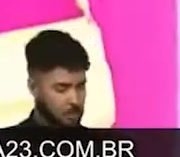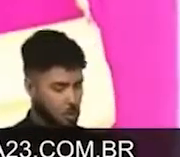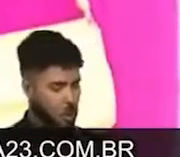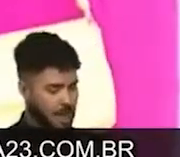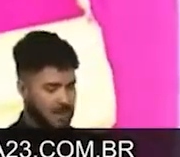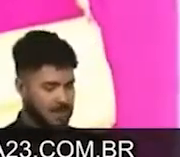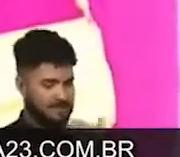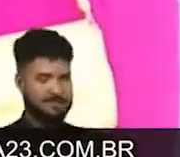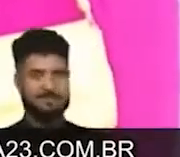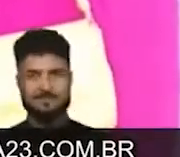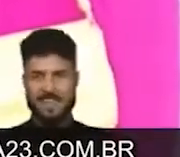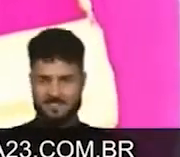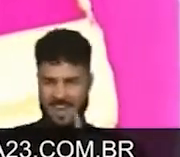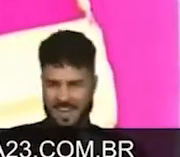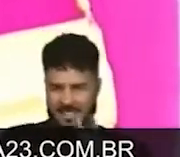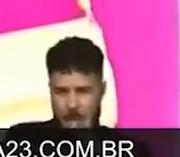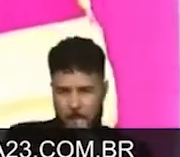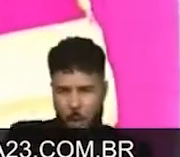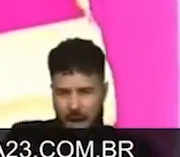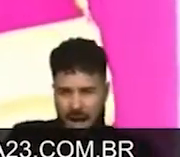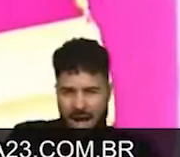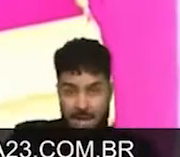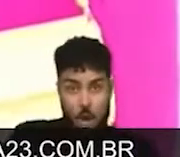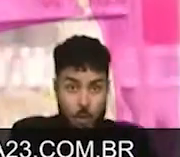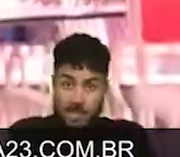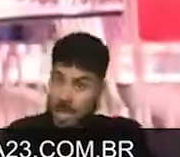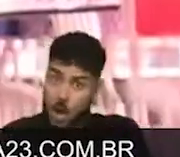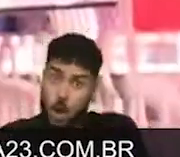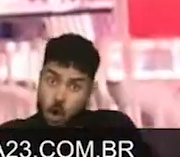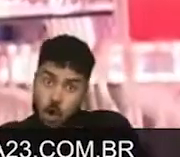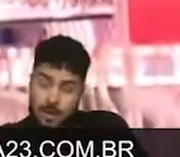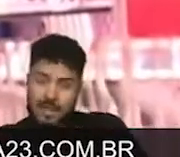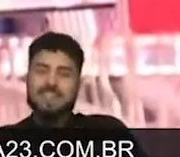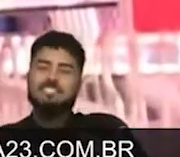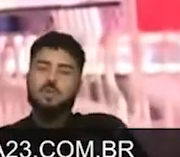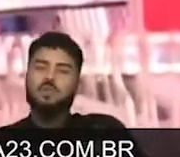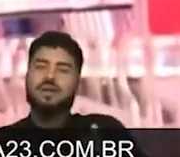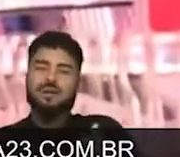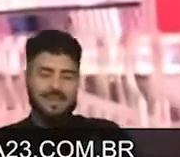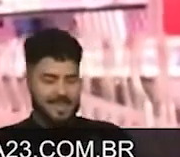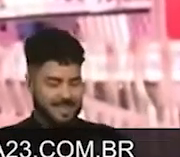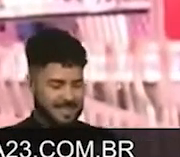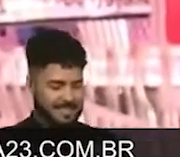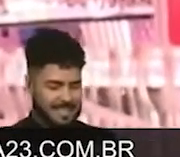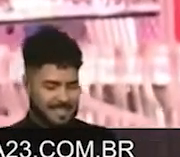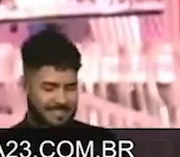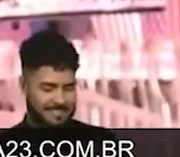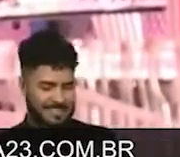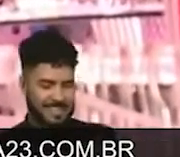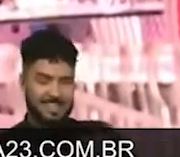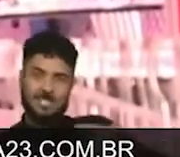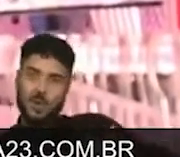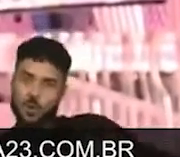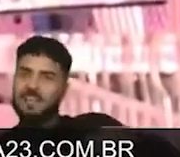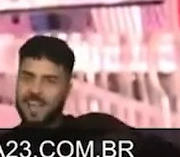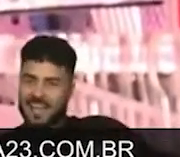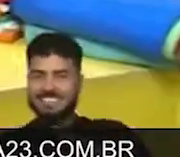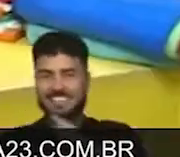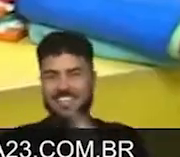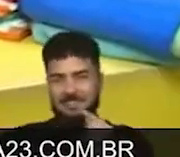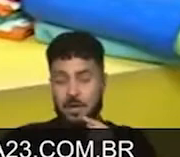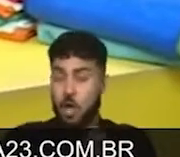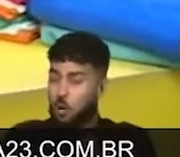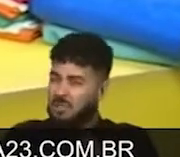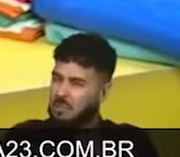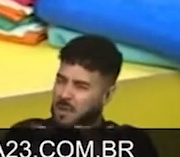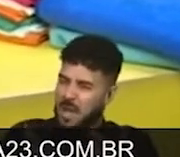As vagas temporárias começam a surgir justamente agora, na segunda quinzena de setembro. No geral, os contratos duram